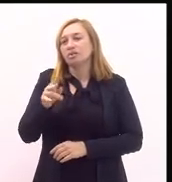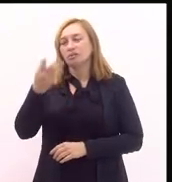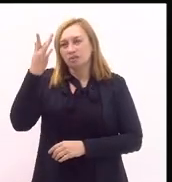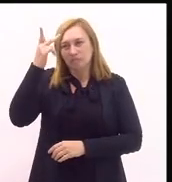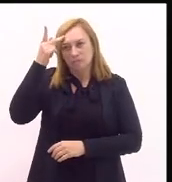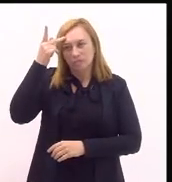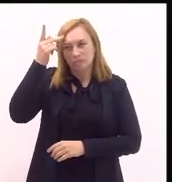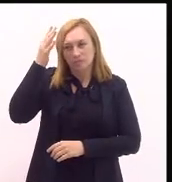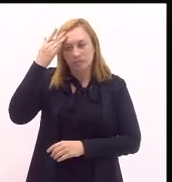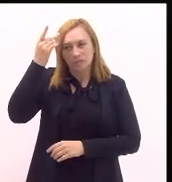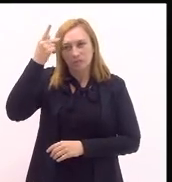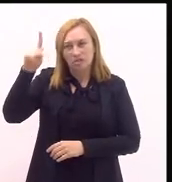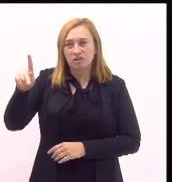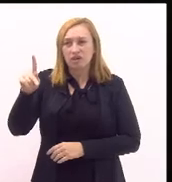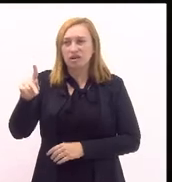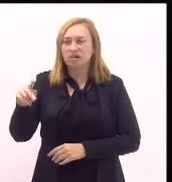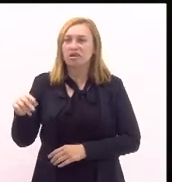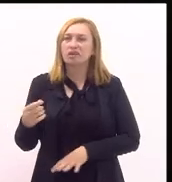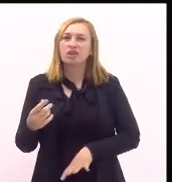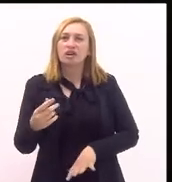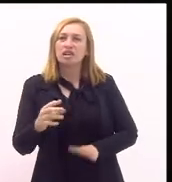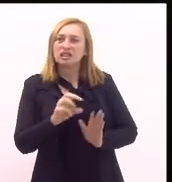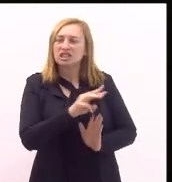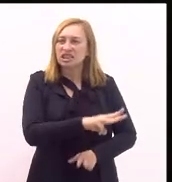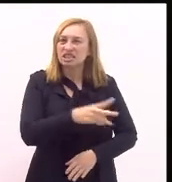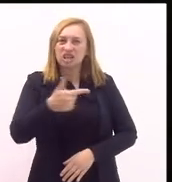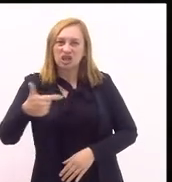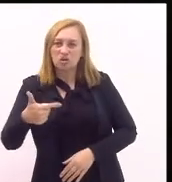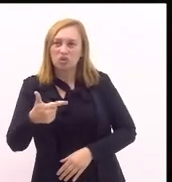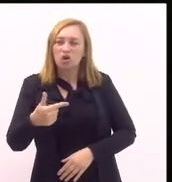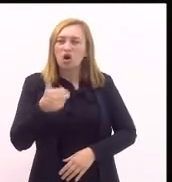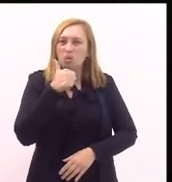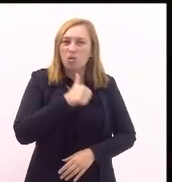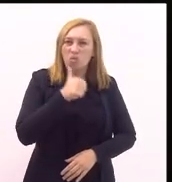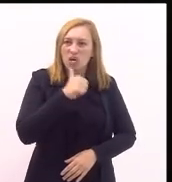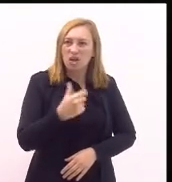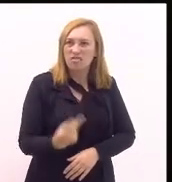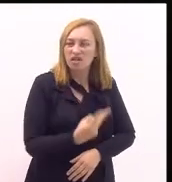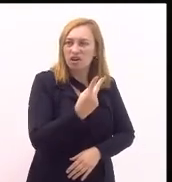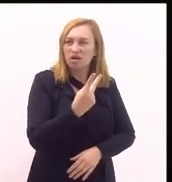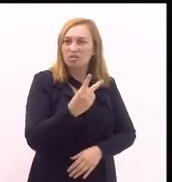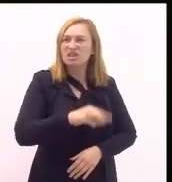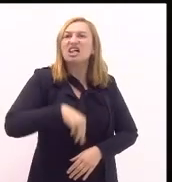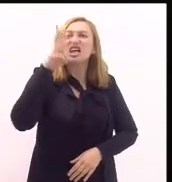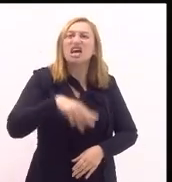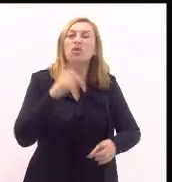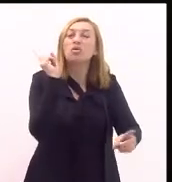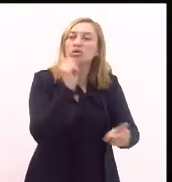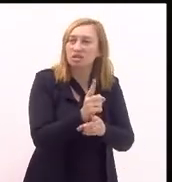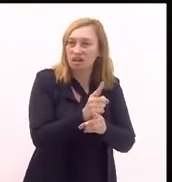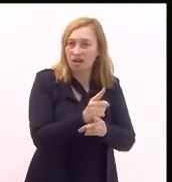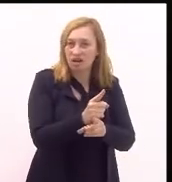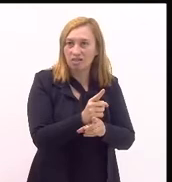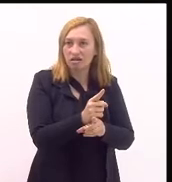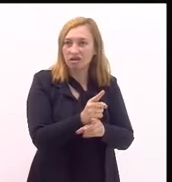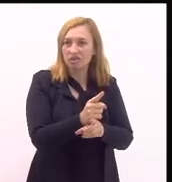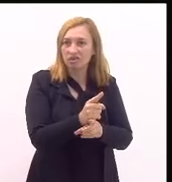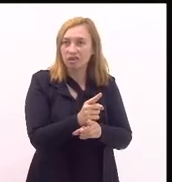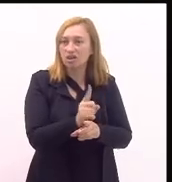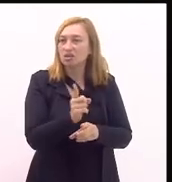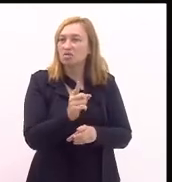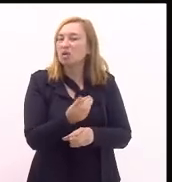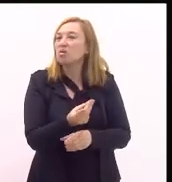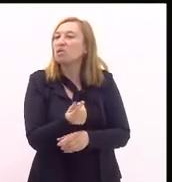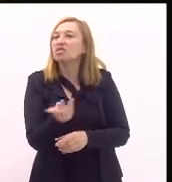valorosa quem achará o seu valor excede ao de rubis não é